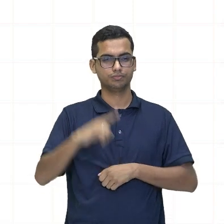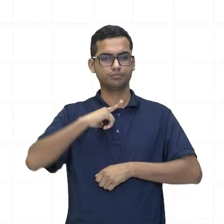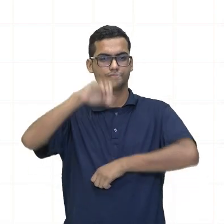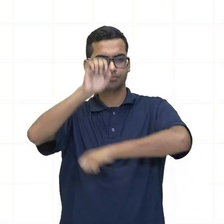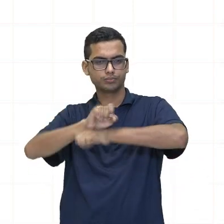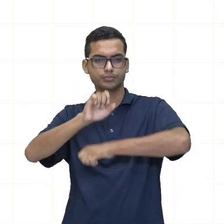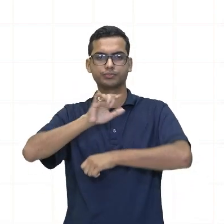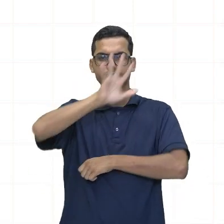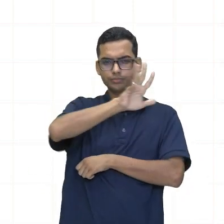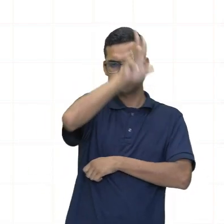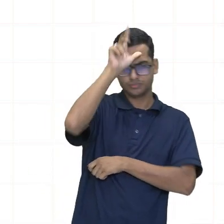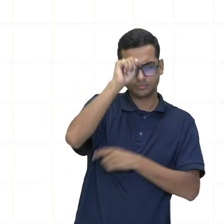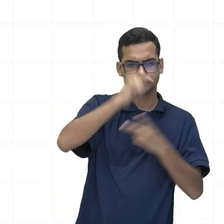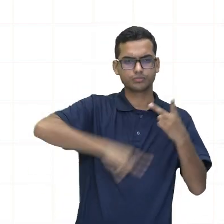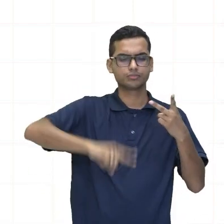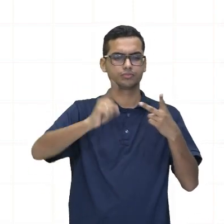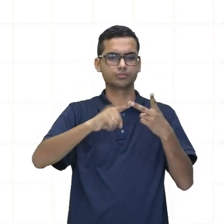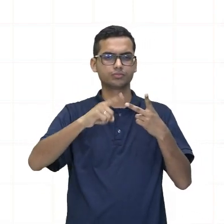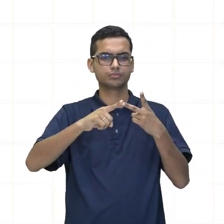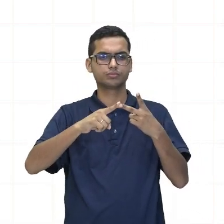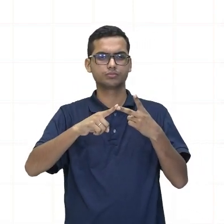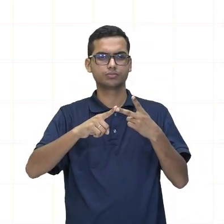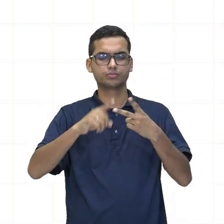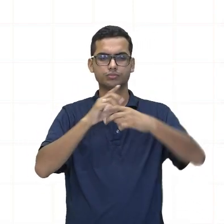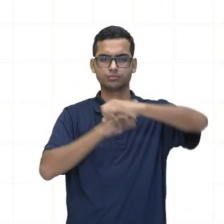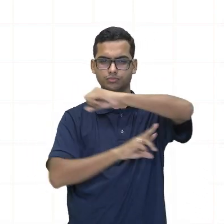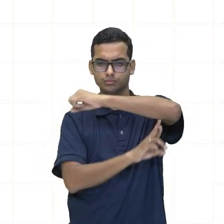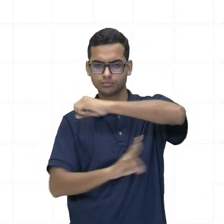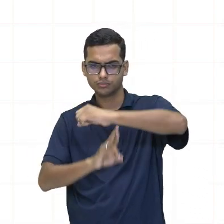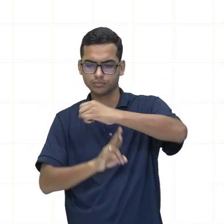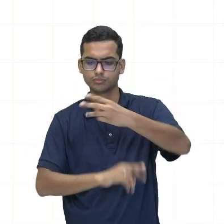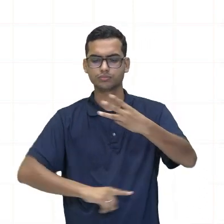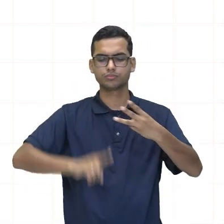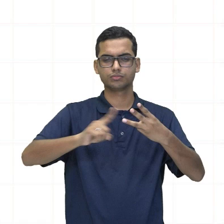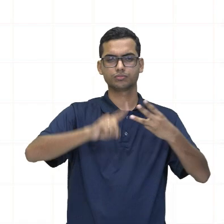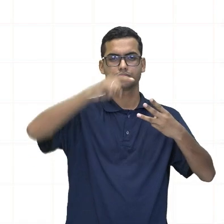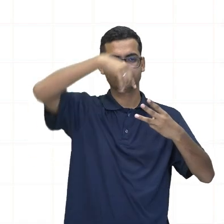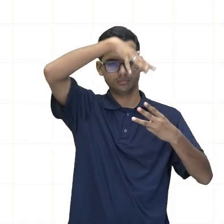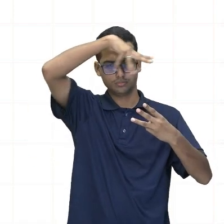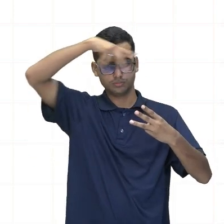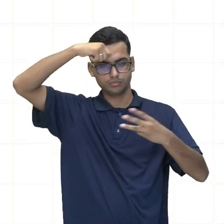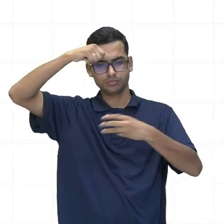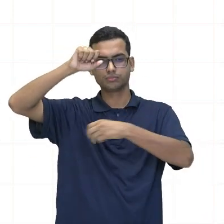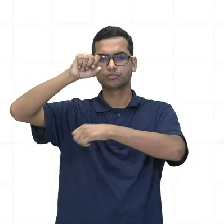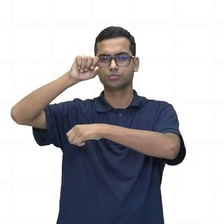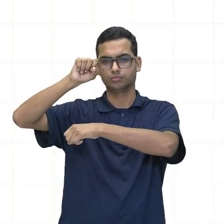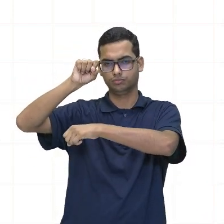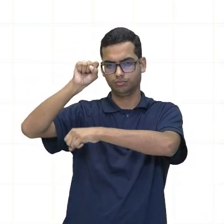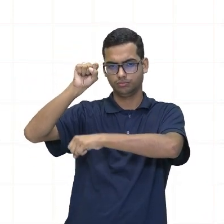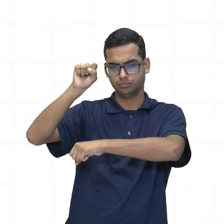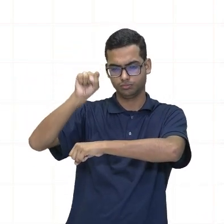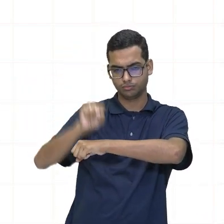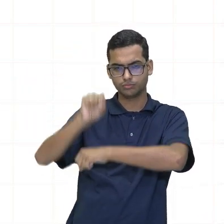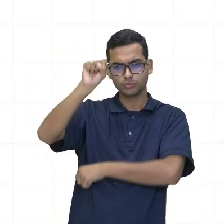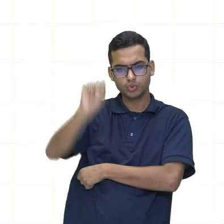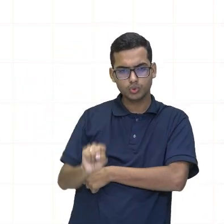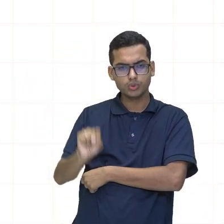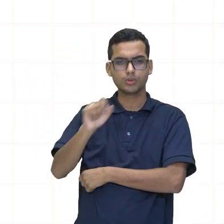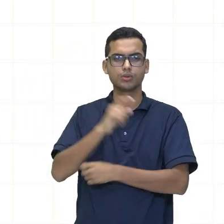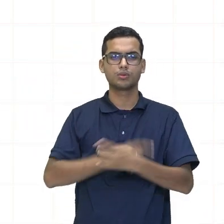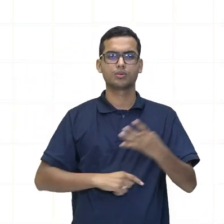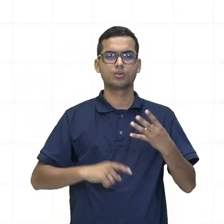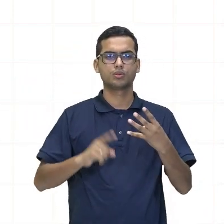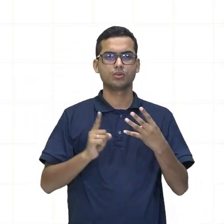Mato Grosso do Sul, Roraima, que são estados aí que estão no fuso